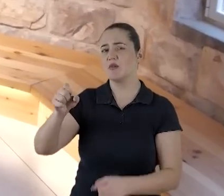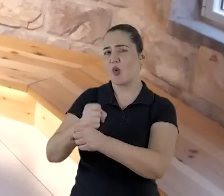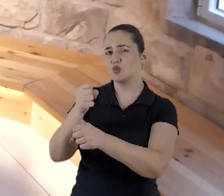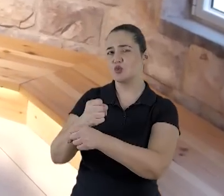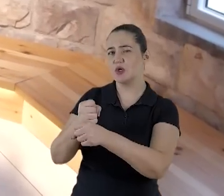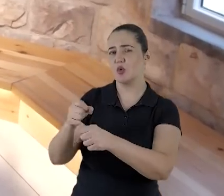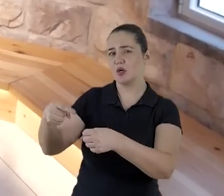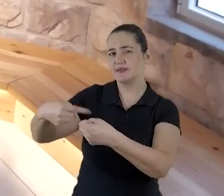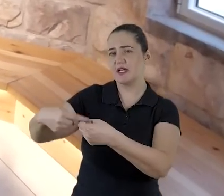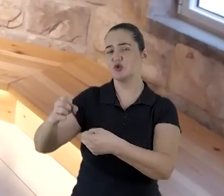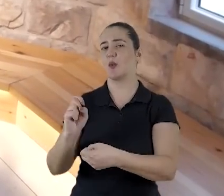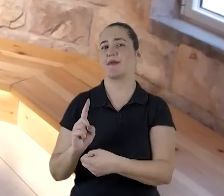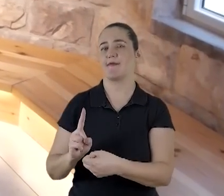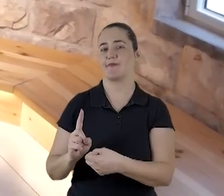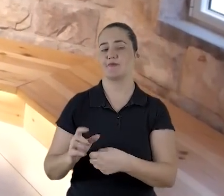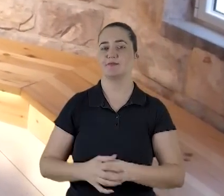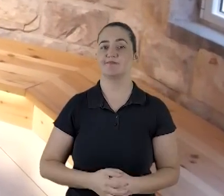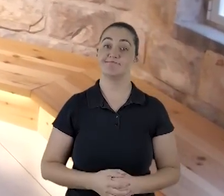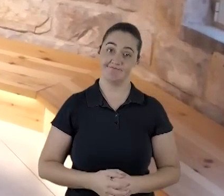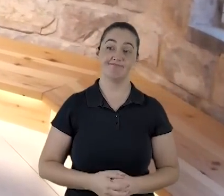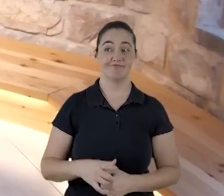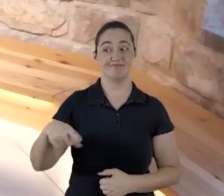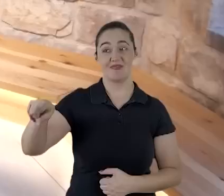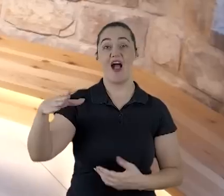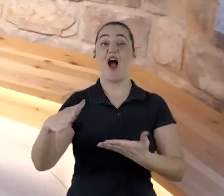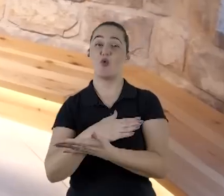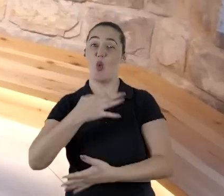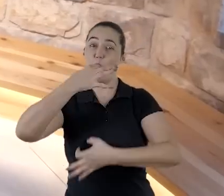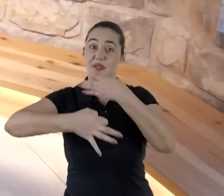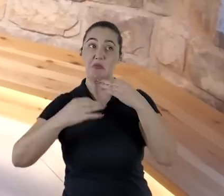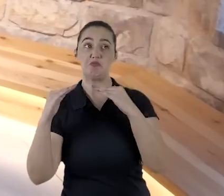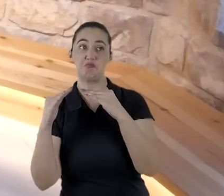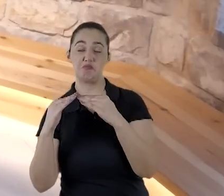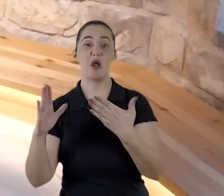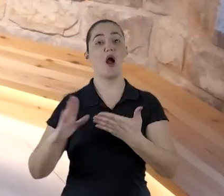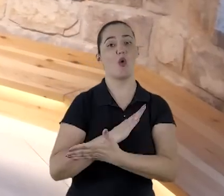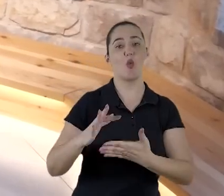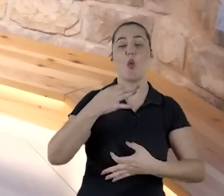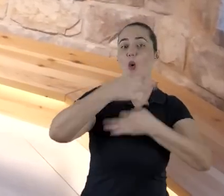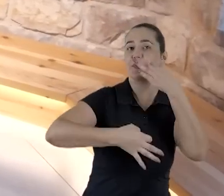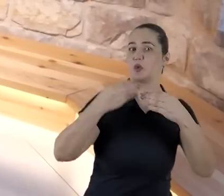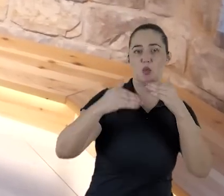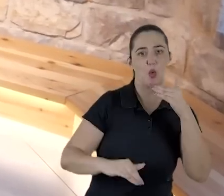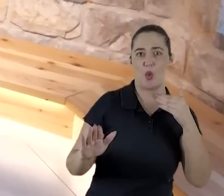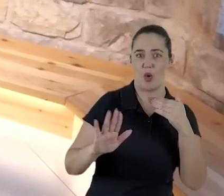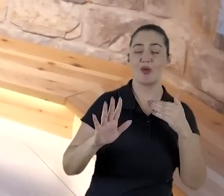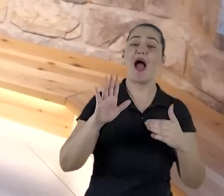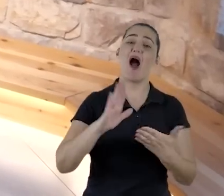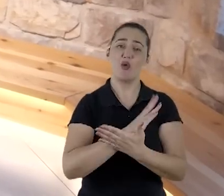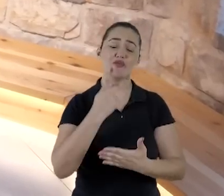que Salomão realmente edificou também a cidade de Meguido. Bom, hoje nós sabemos que provavelmente